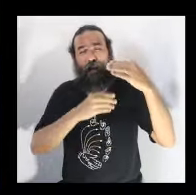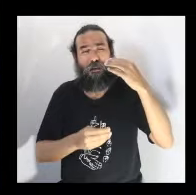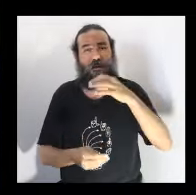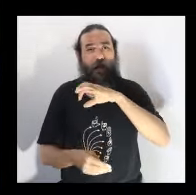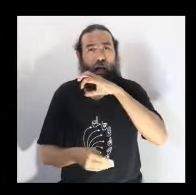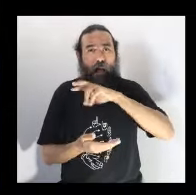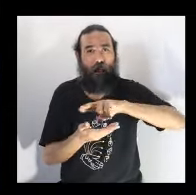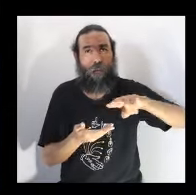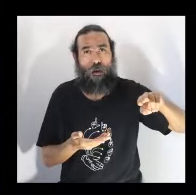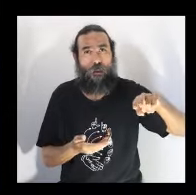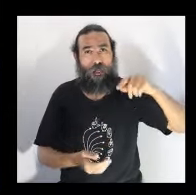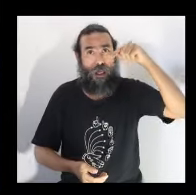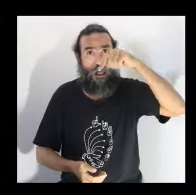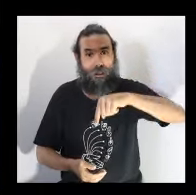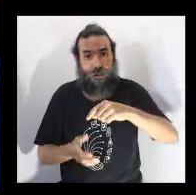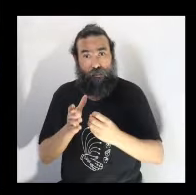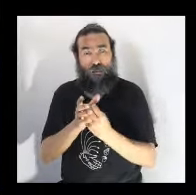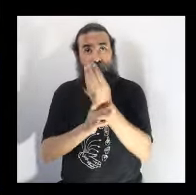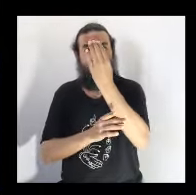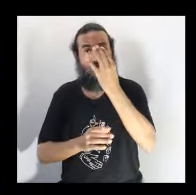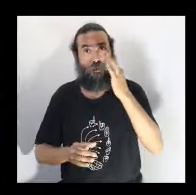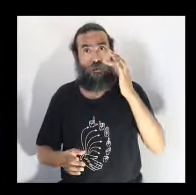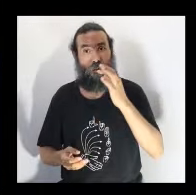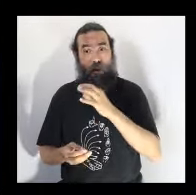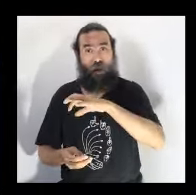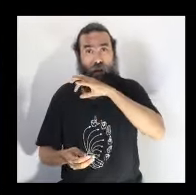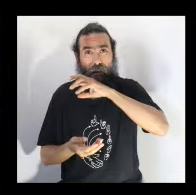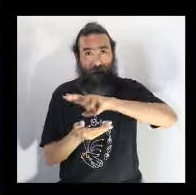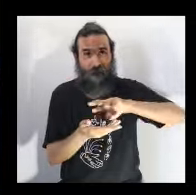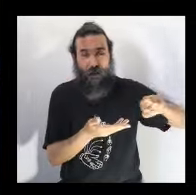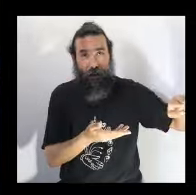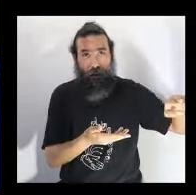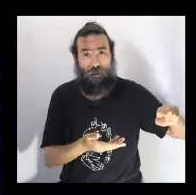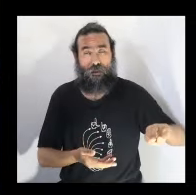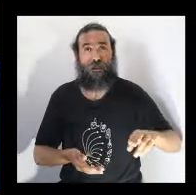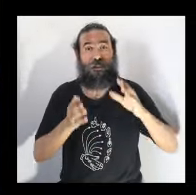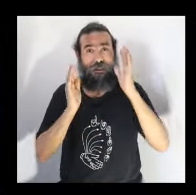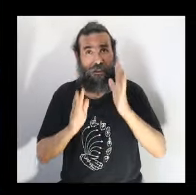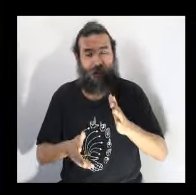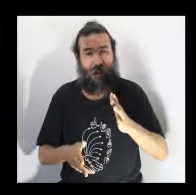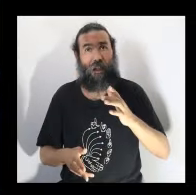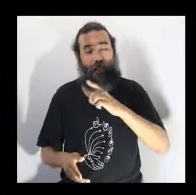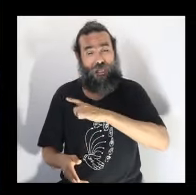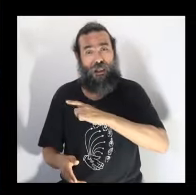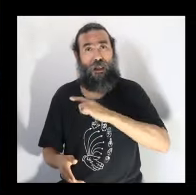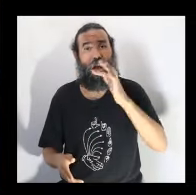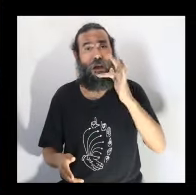quando a fauna que chegou em toda a flora no geral